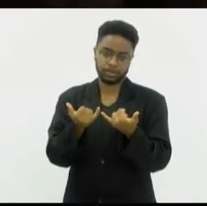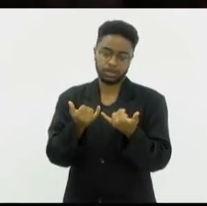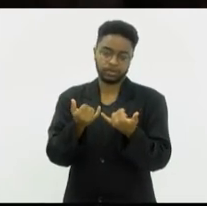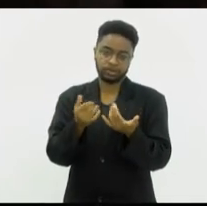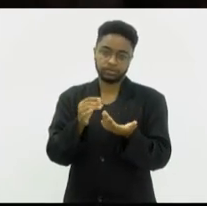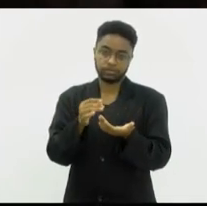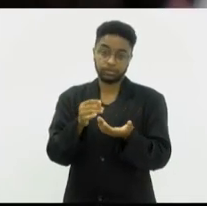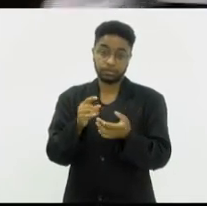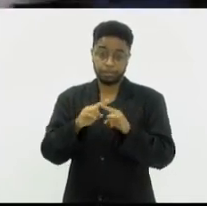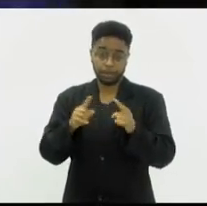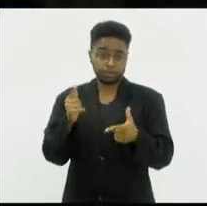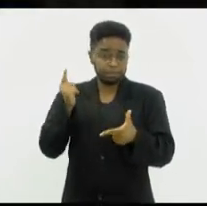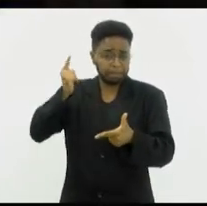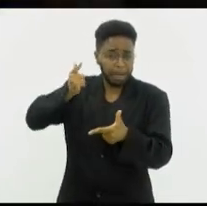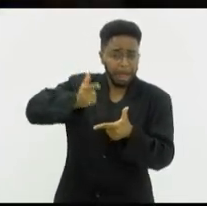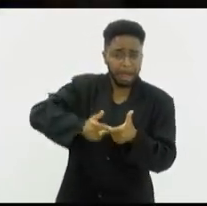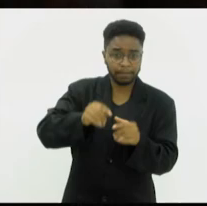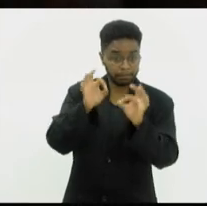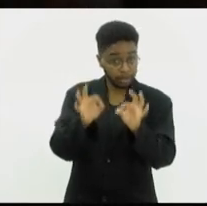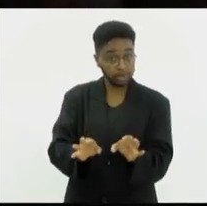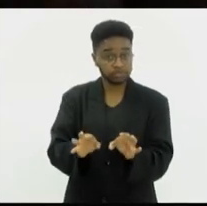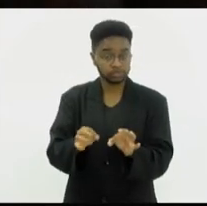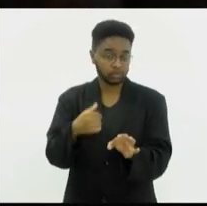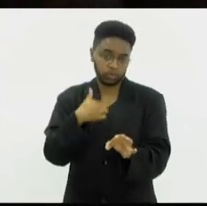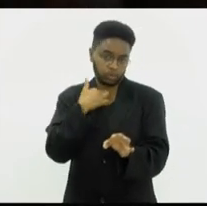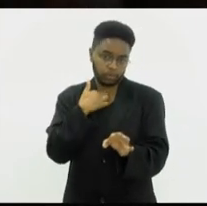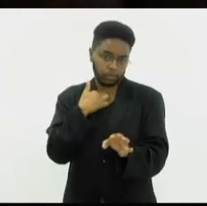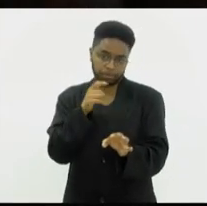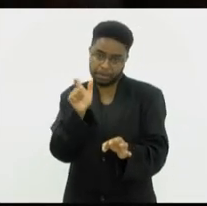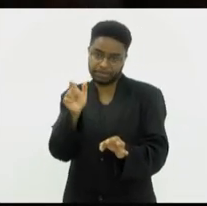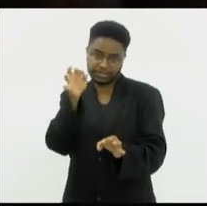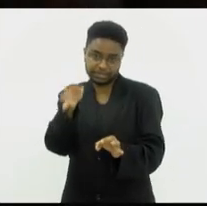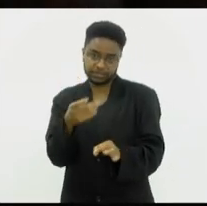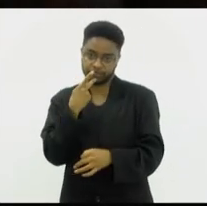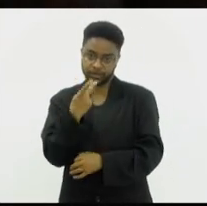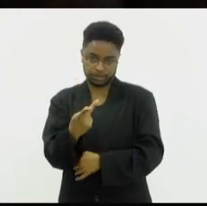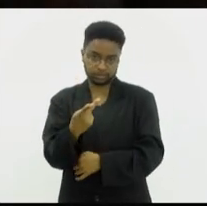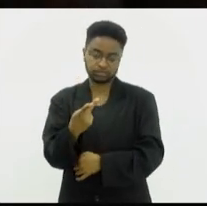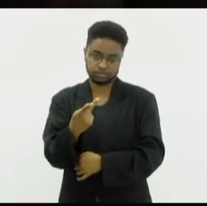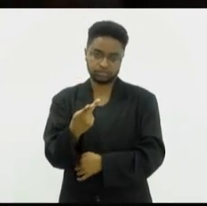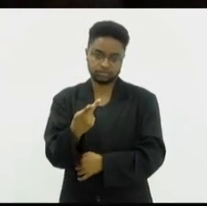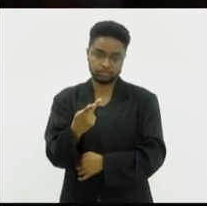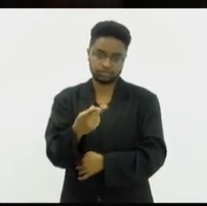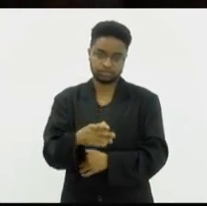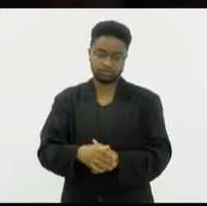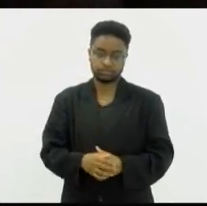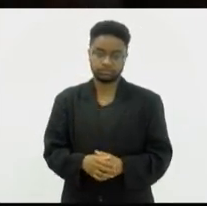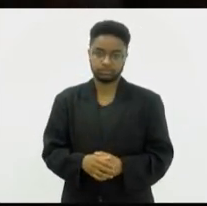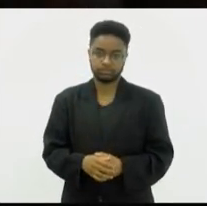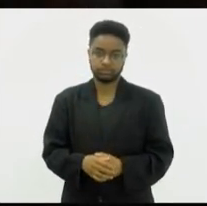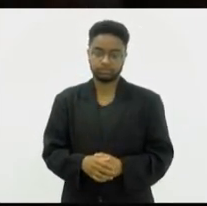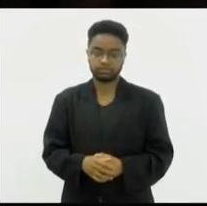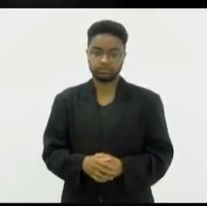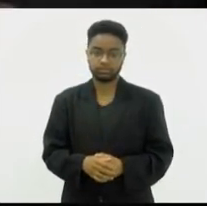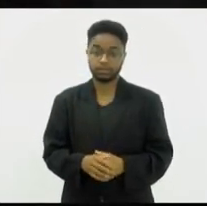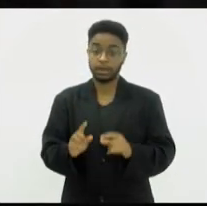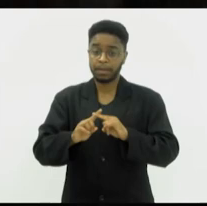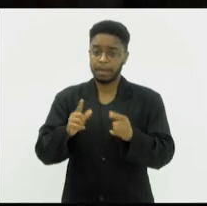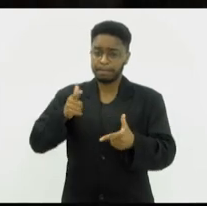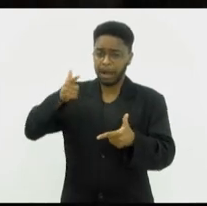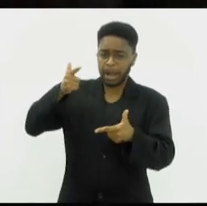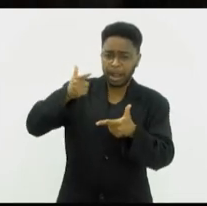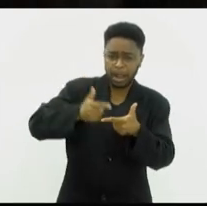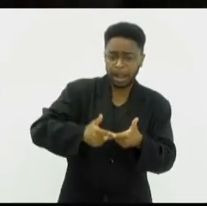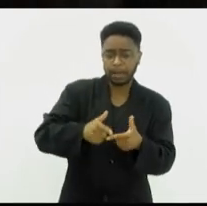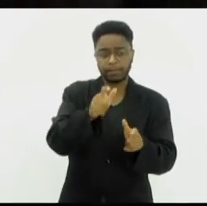coisa... E dando bronca, é que eu não posso utilizar a palavra certa, que seria definida, né, no popular, mas dando uma bronca